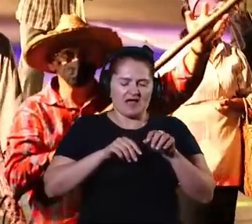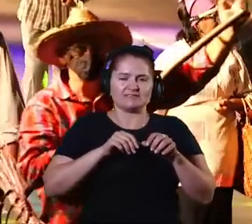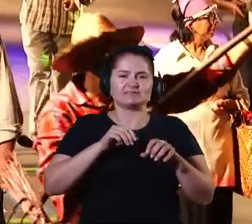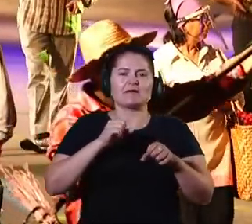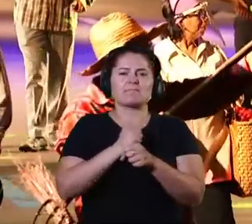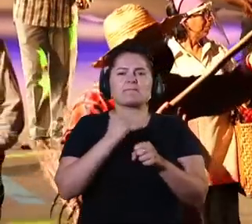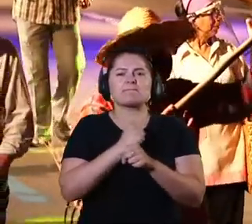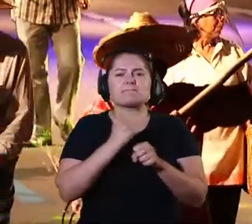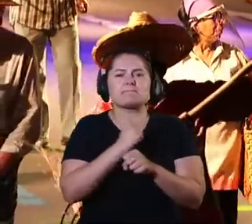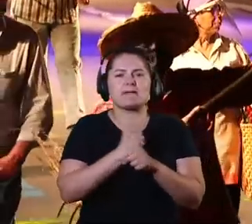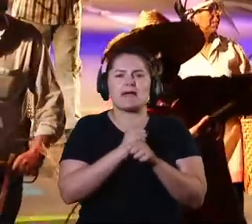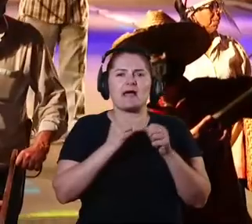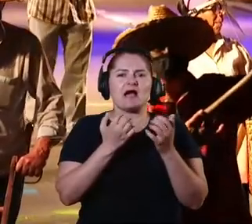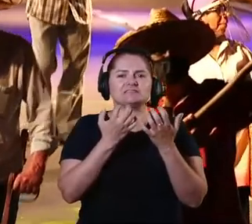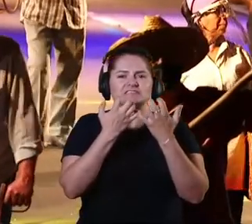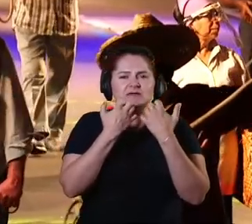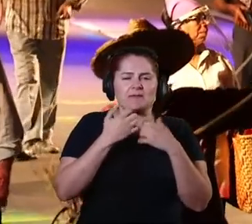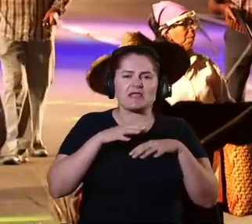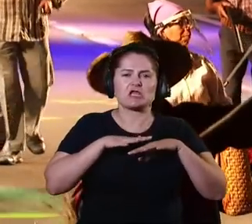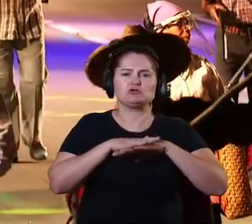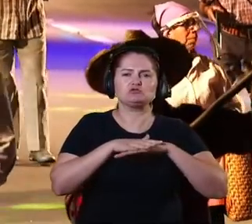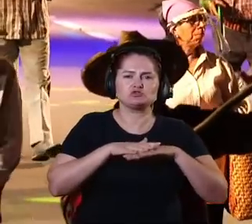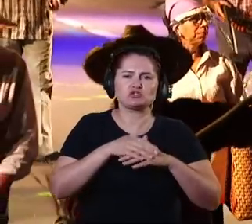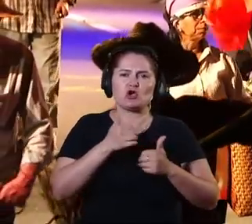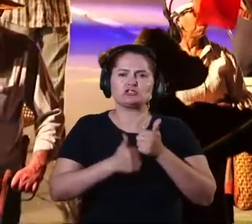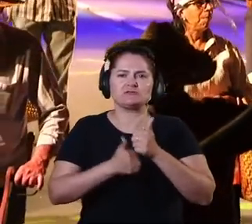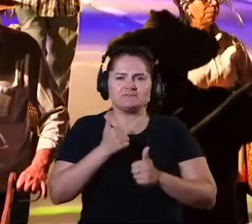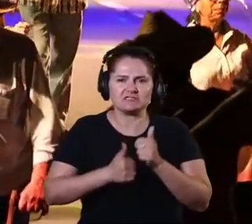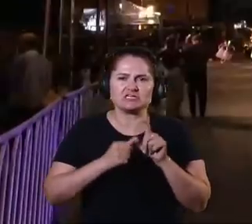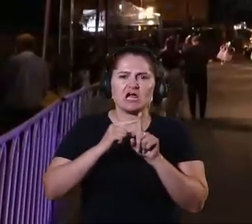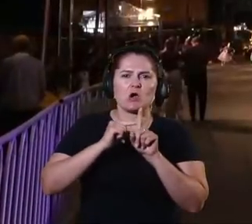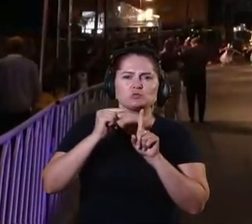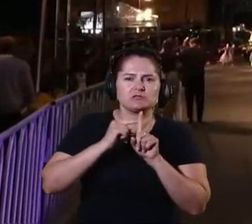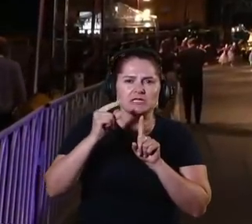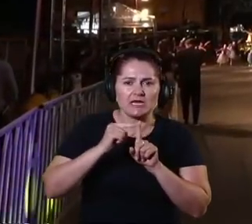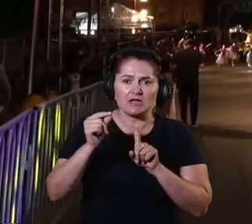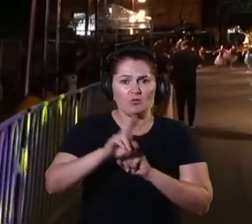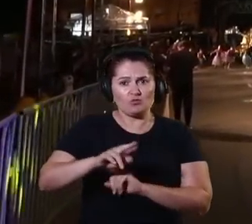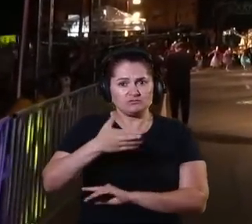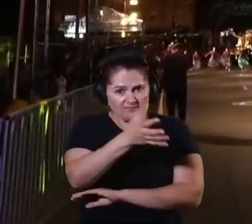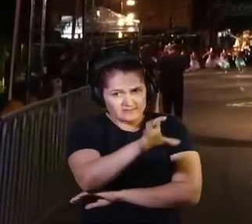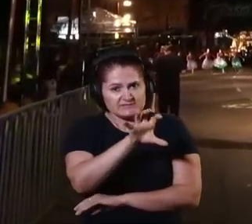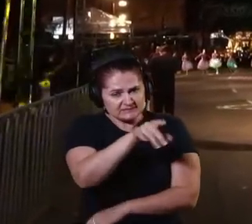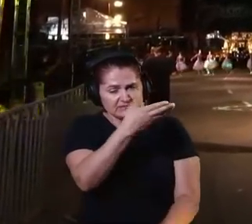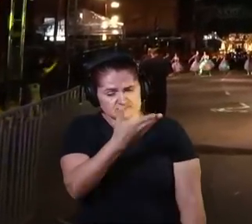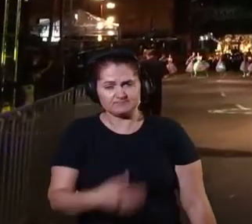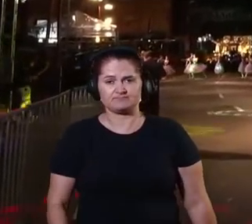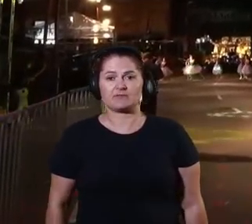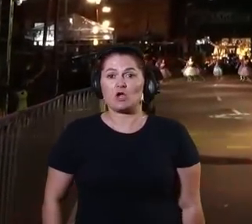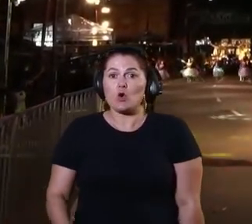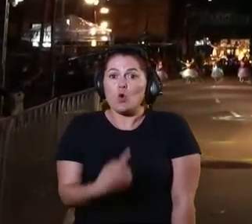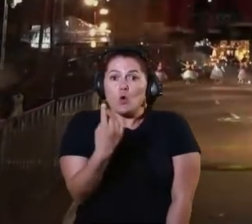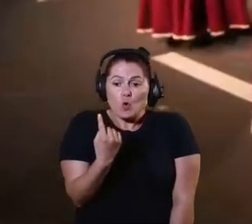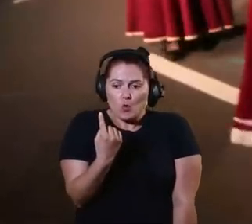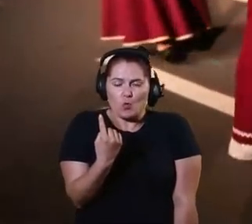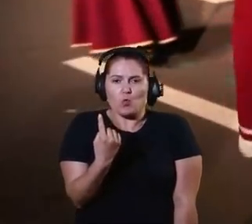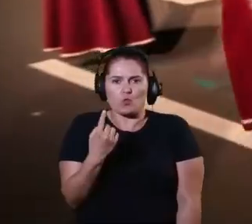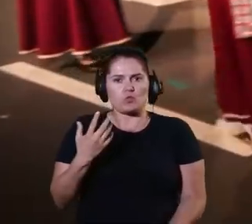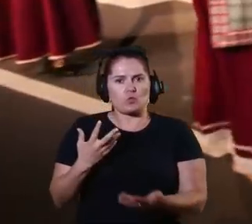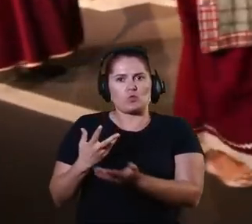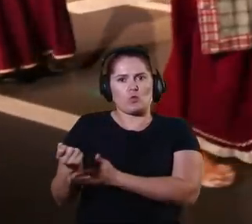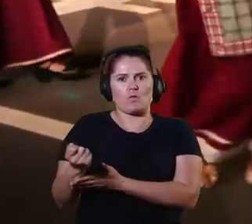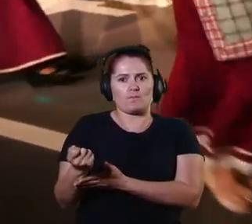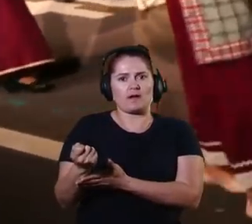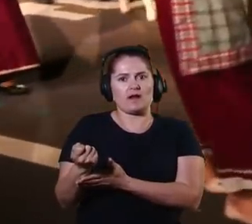o milho, o soja, o feijão, o trigo. Se ele usava essas máquinas, um colono adquiria uma máquina e servia a